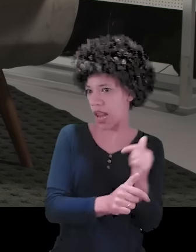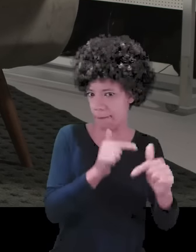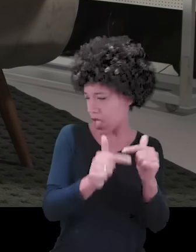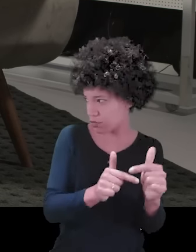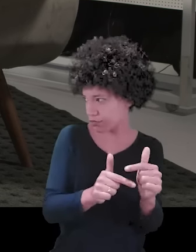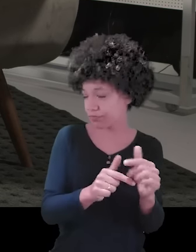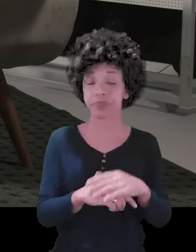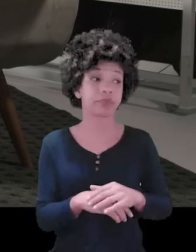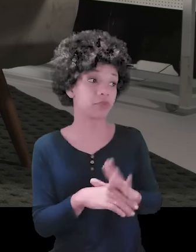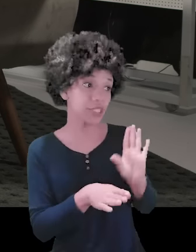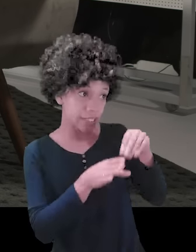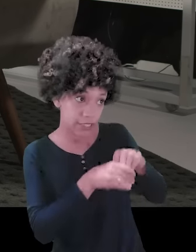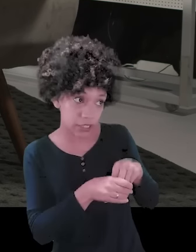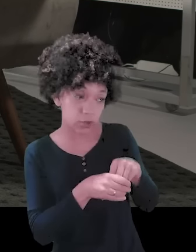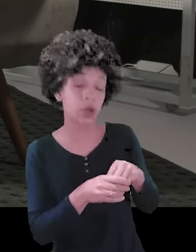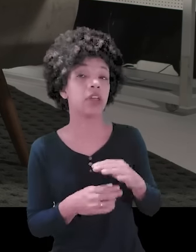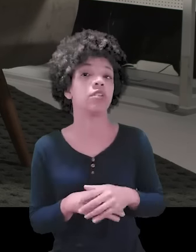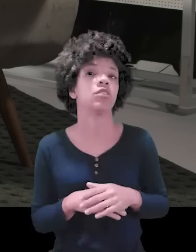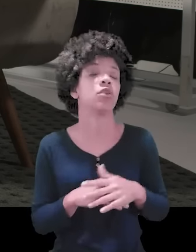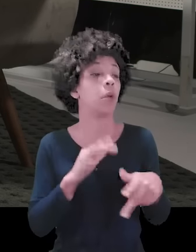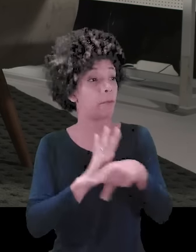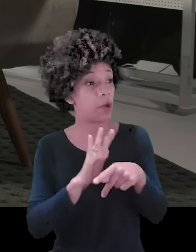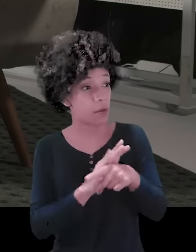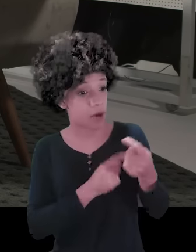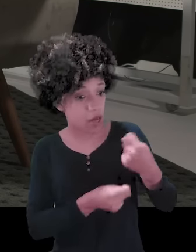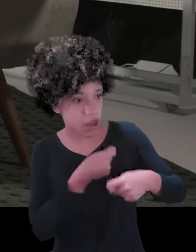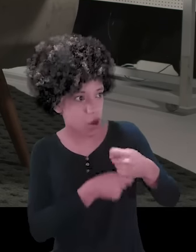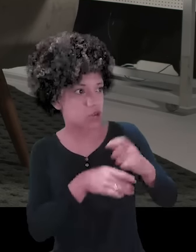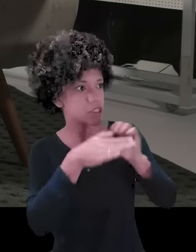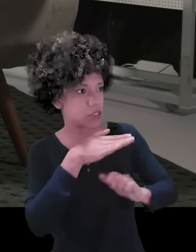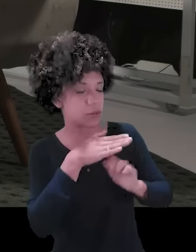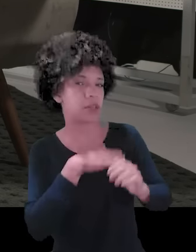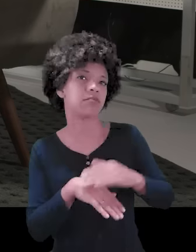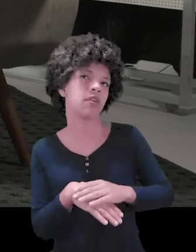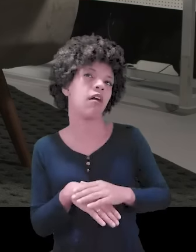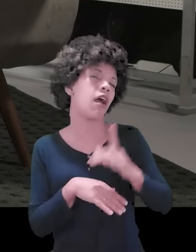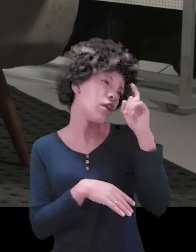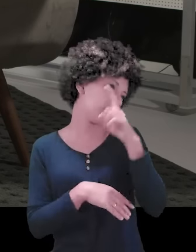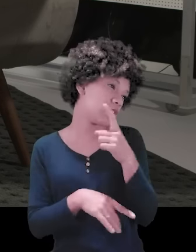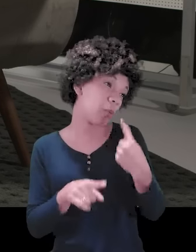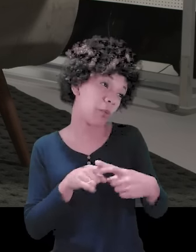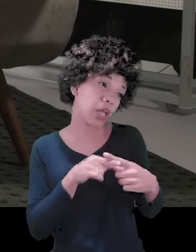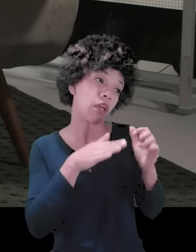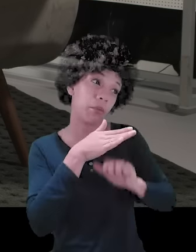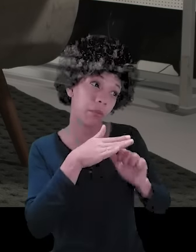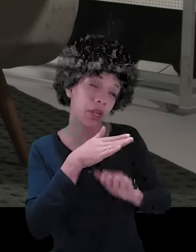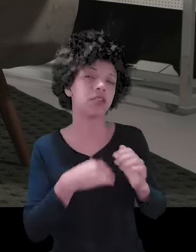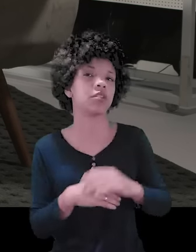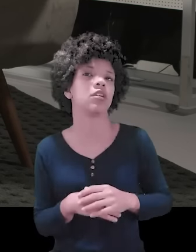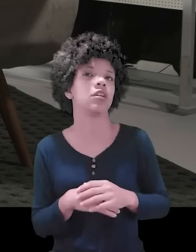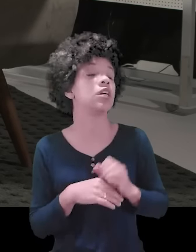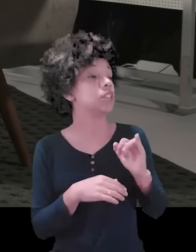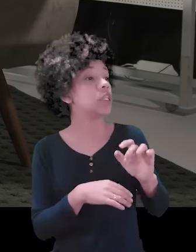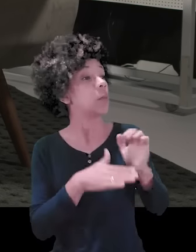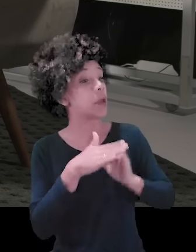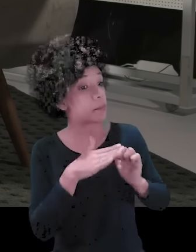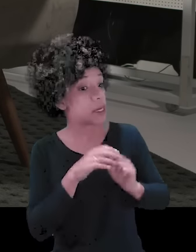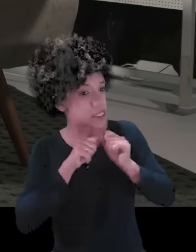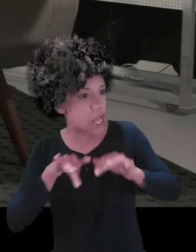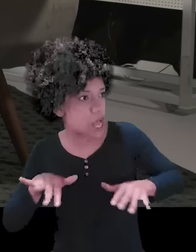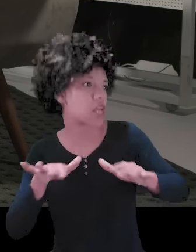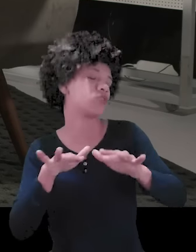é dentro da do próprio negócio da empresa é mais difícil porque a empresa lá se for uma empresa